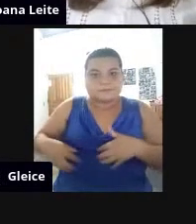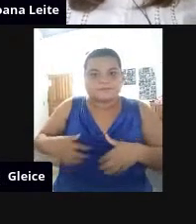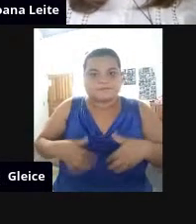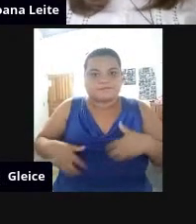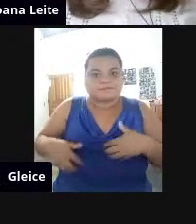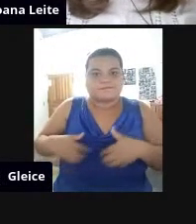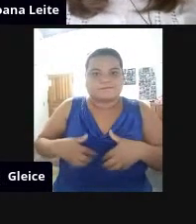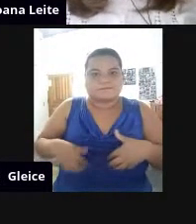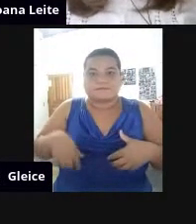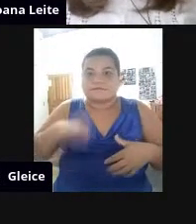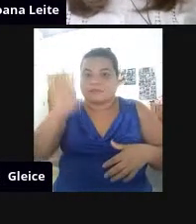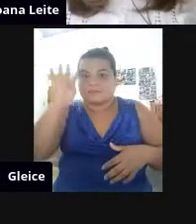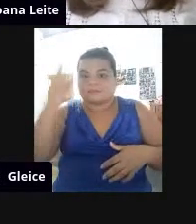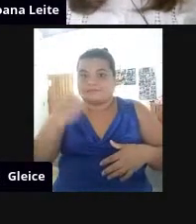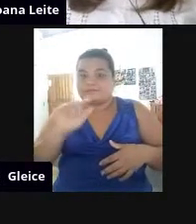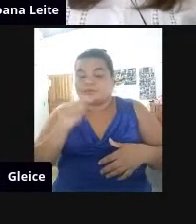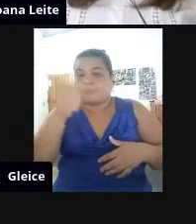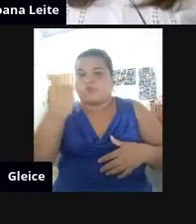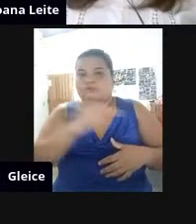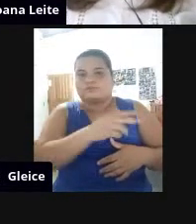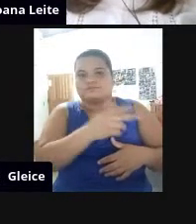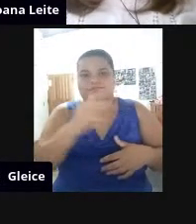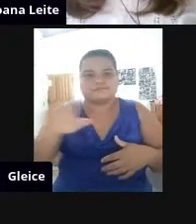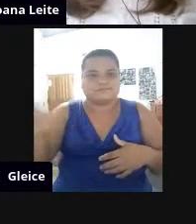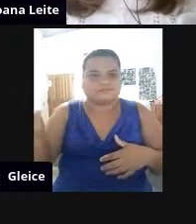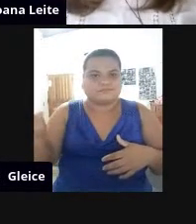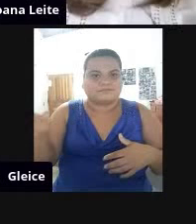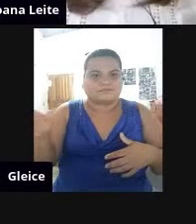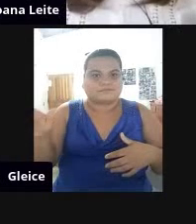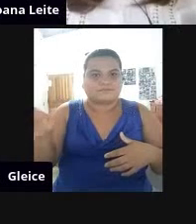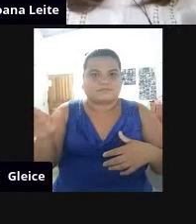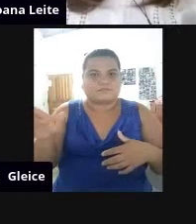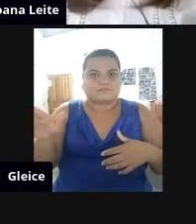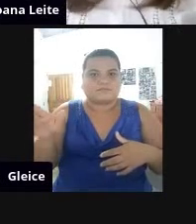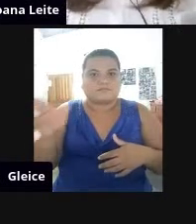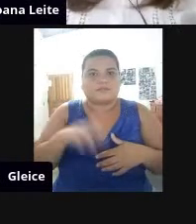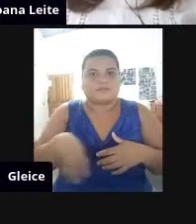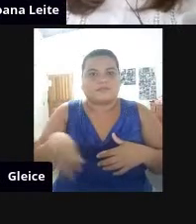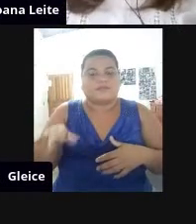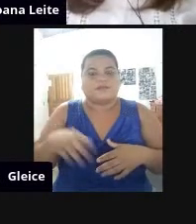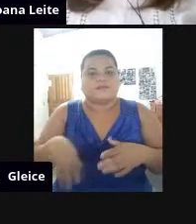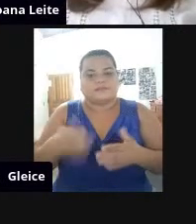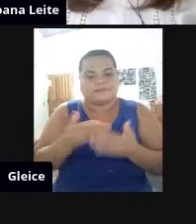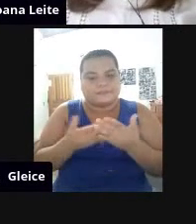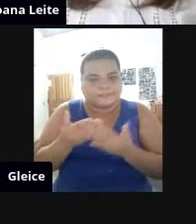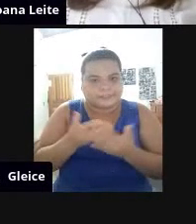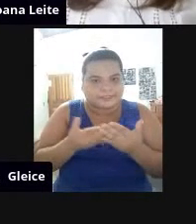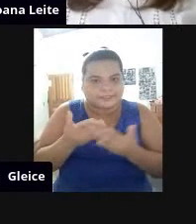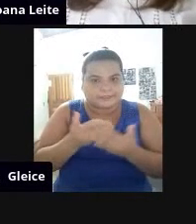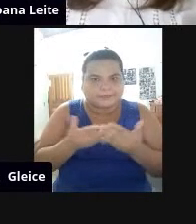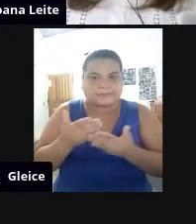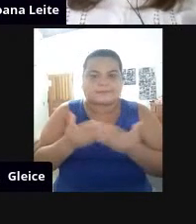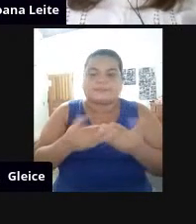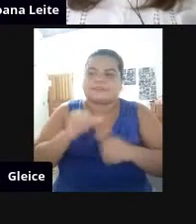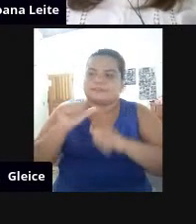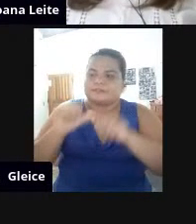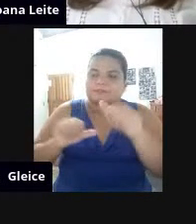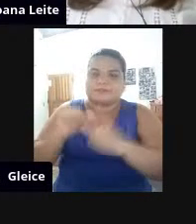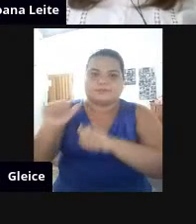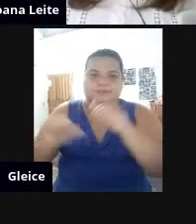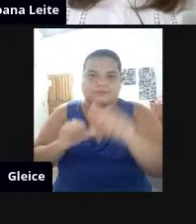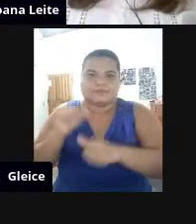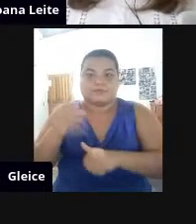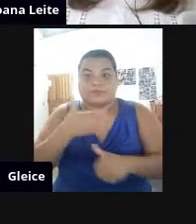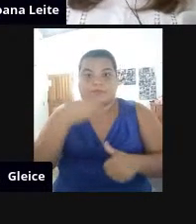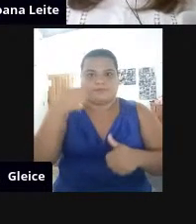muita coisa. Tratando esse intestino, recuperando essa microbiota, a gente também consegue ter muitos benefícios, né?